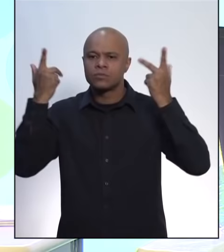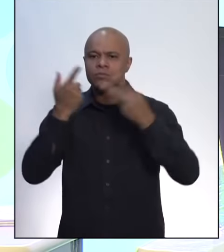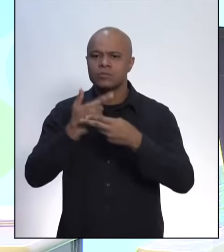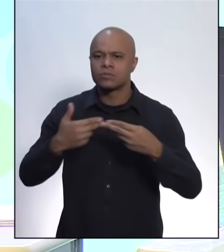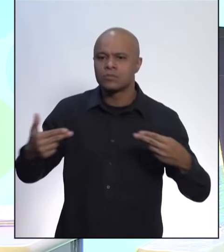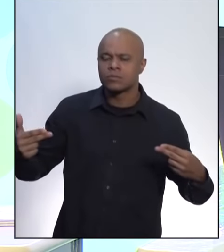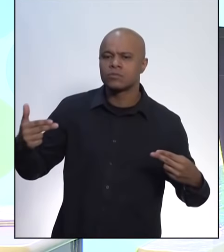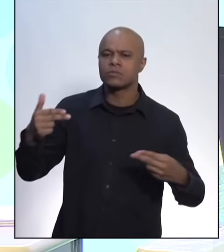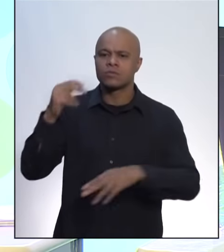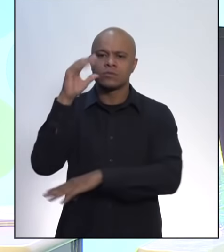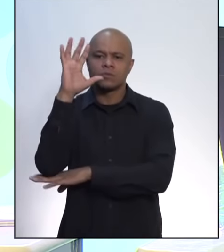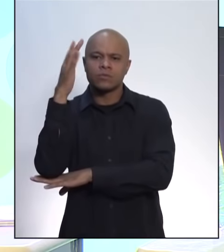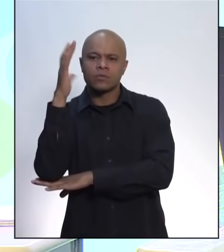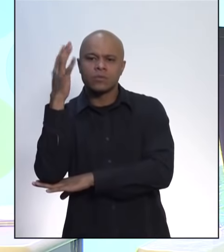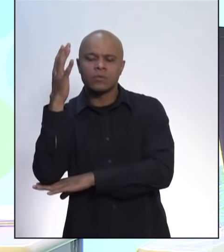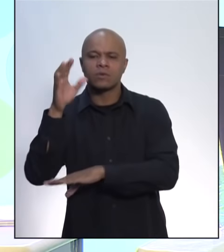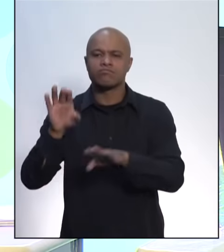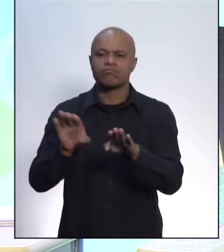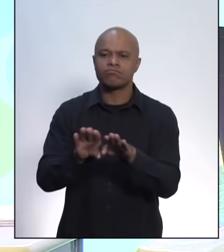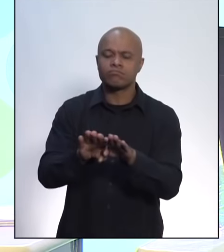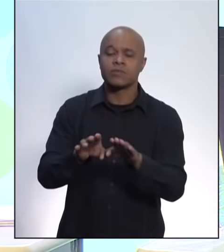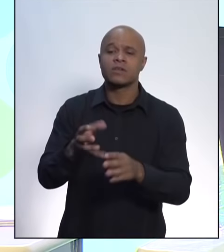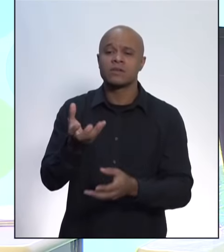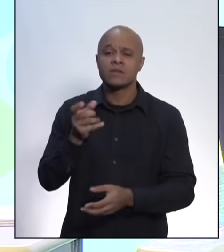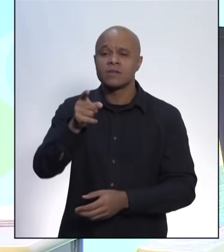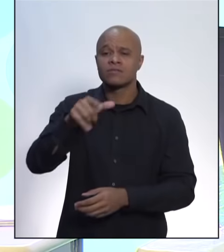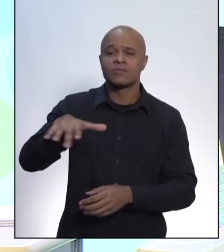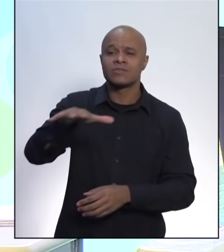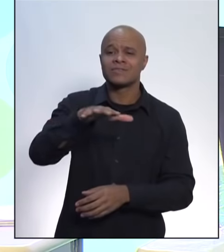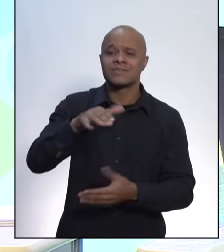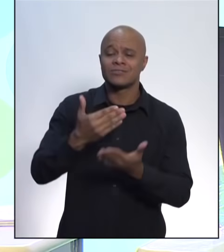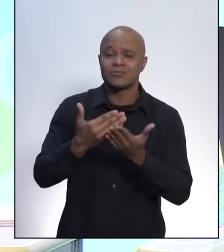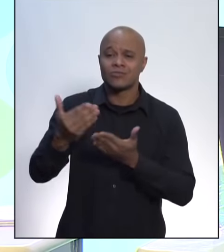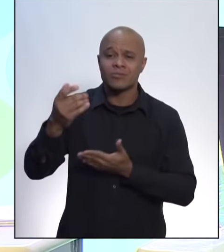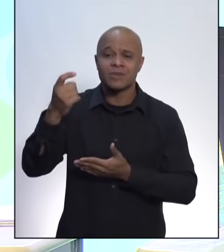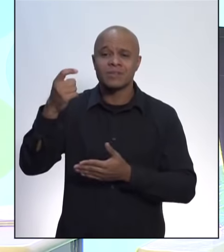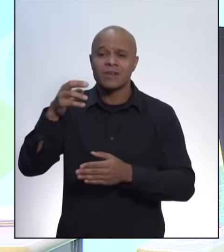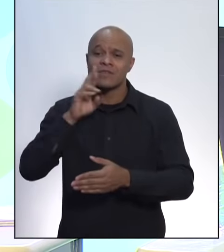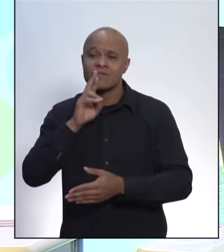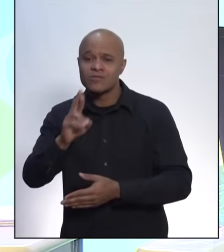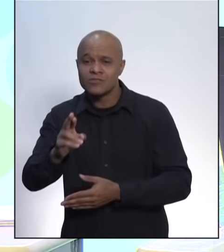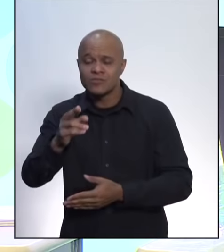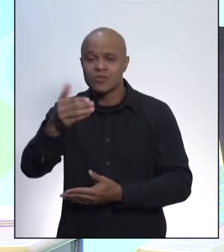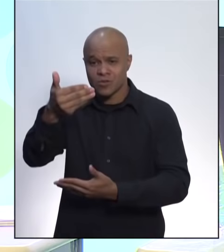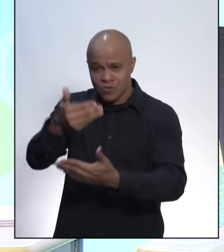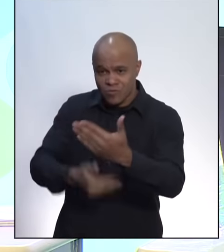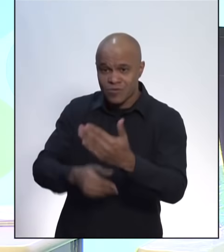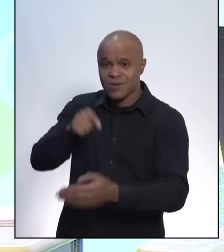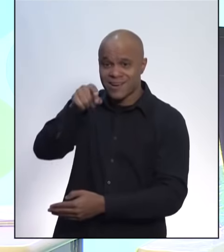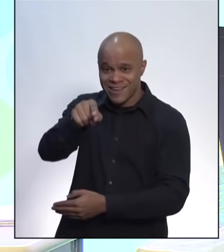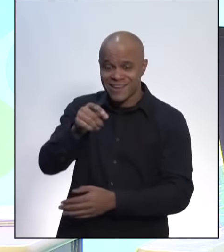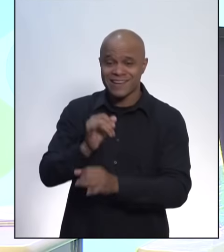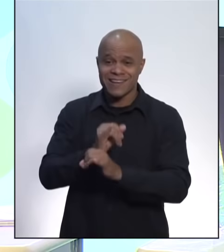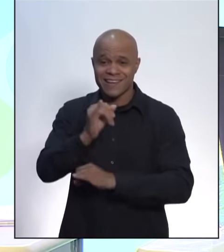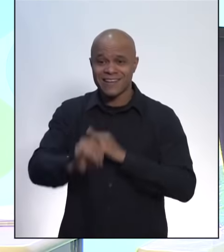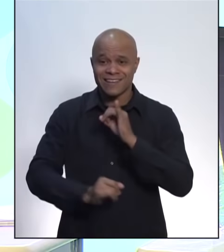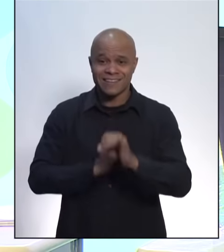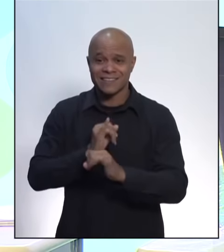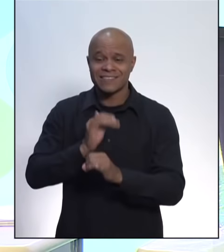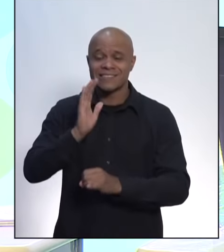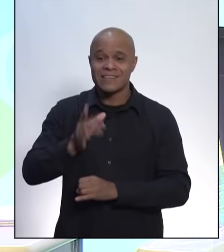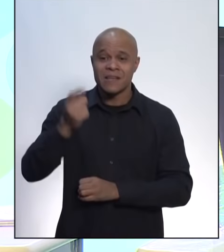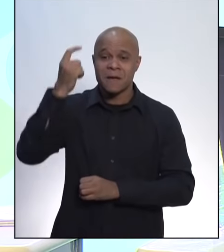estudam as plantas eu quero que vocês comecem interagir num chat have you ever wondered você já